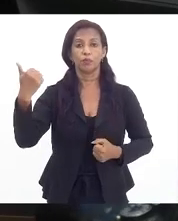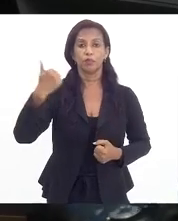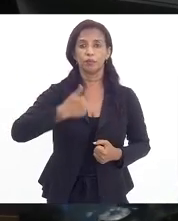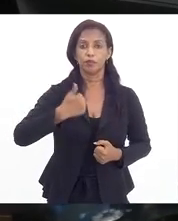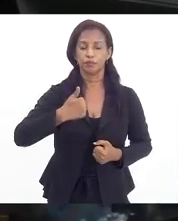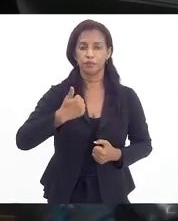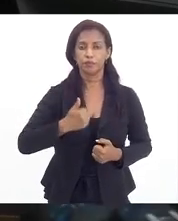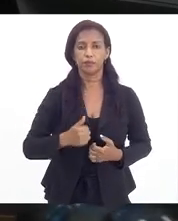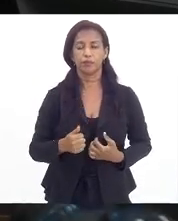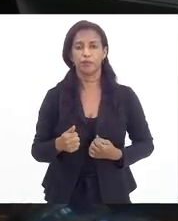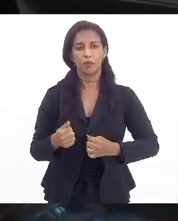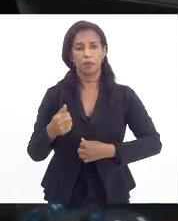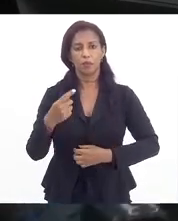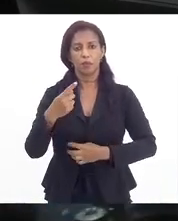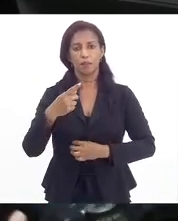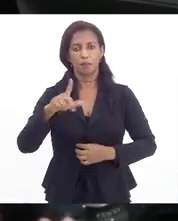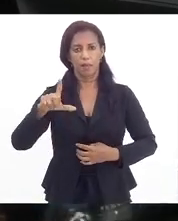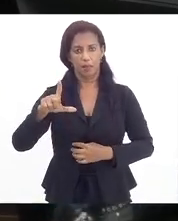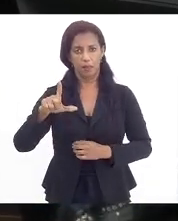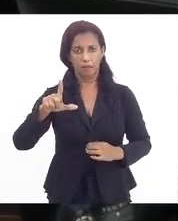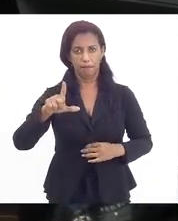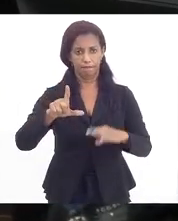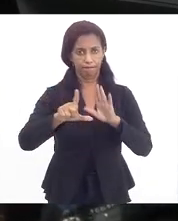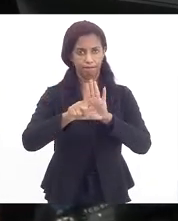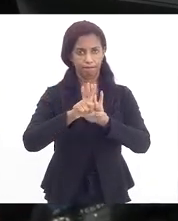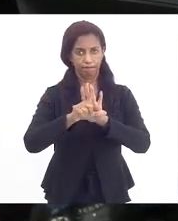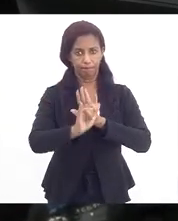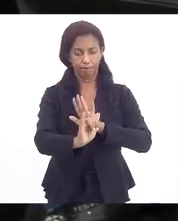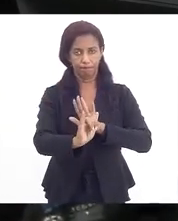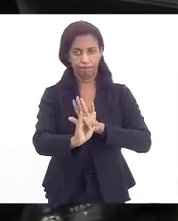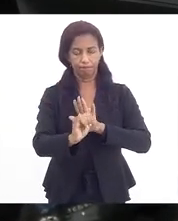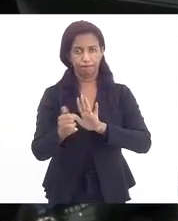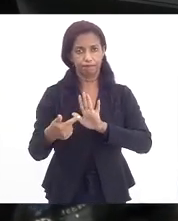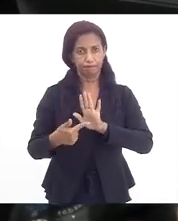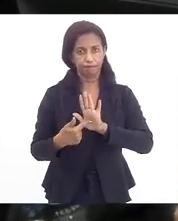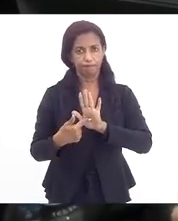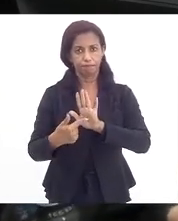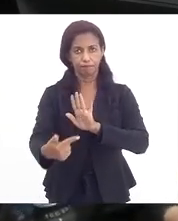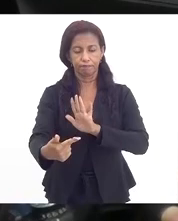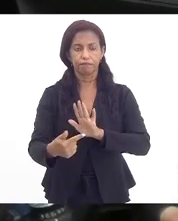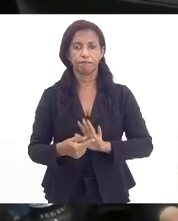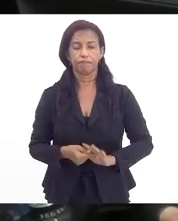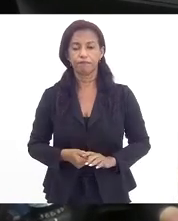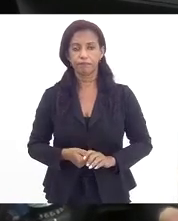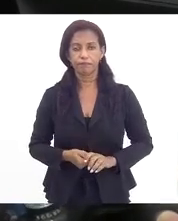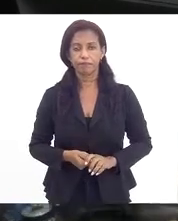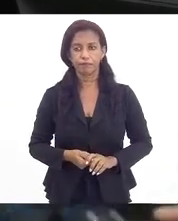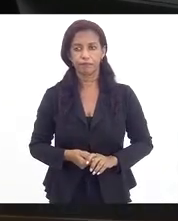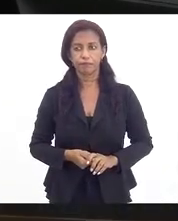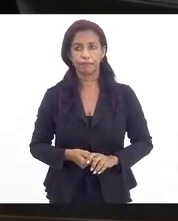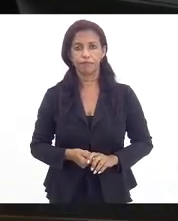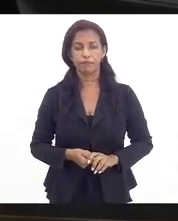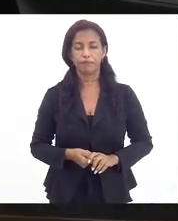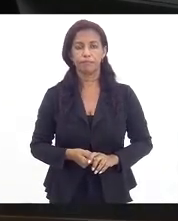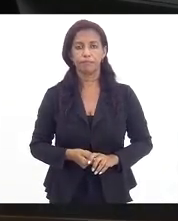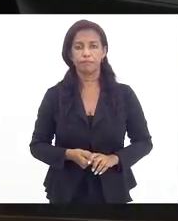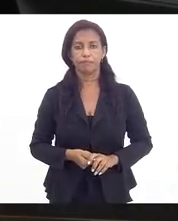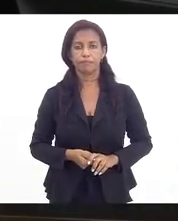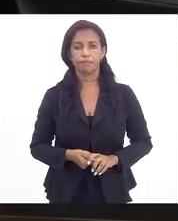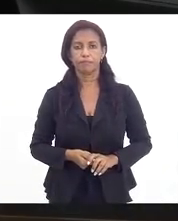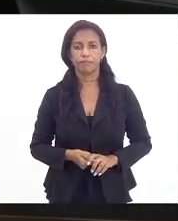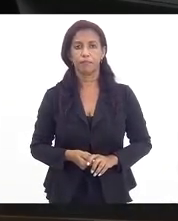desse projeto direi spurgle a questão do